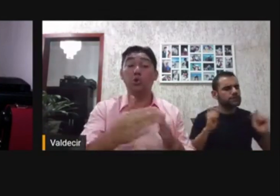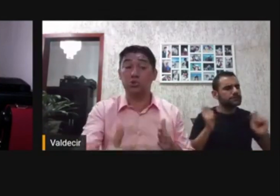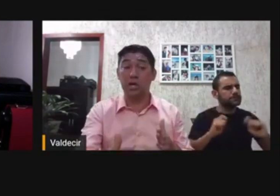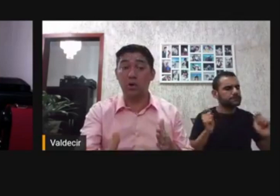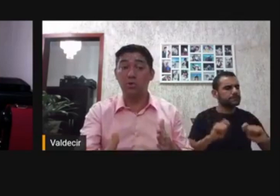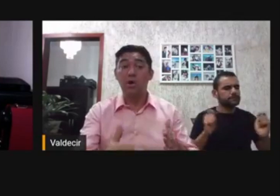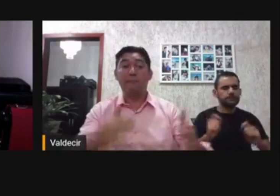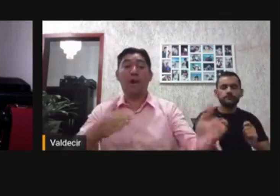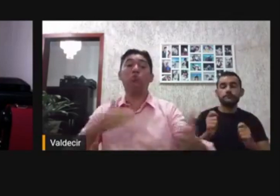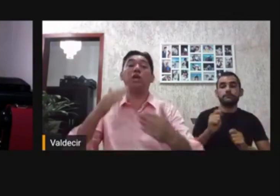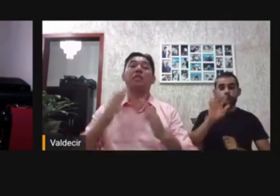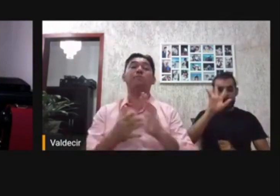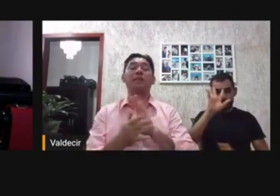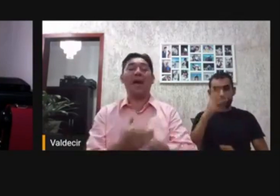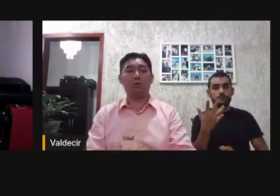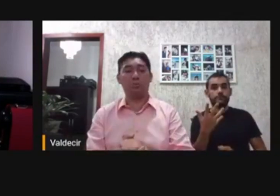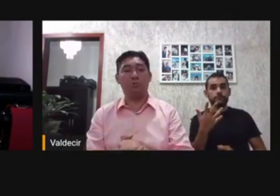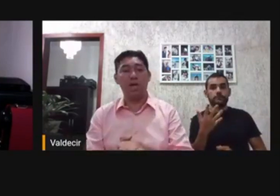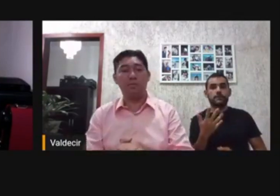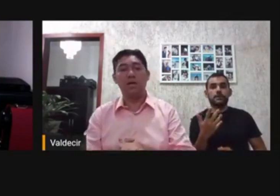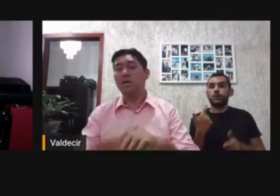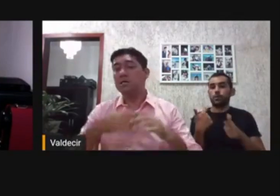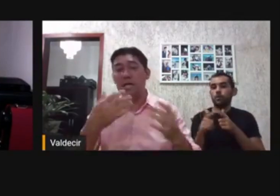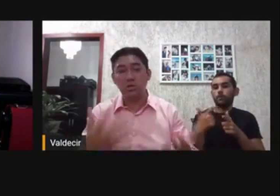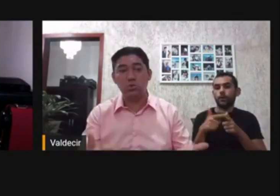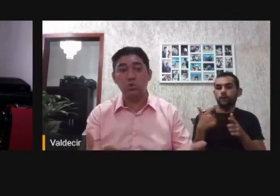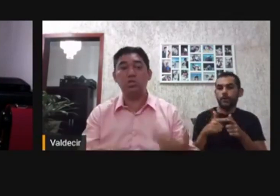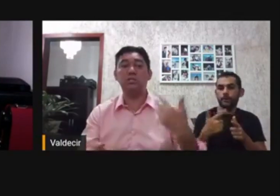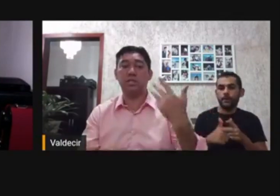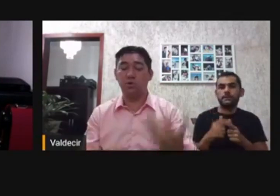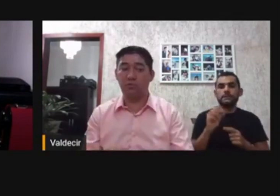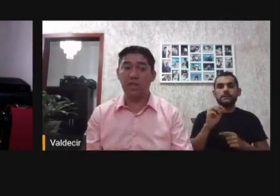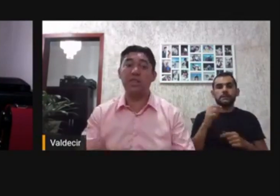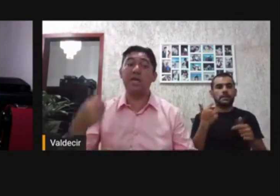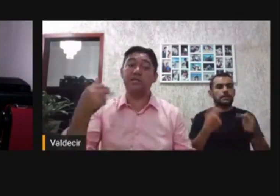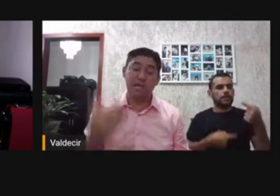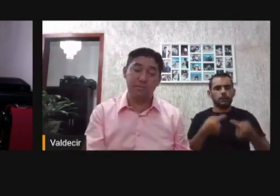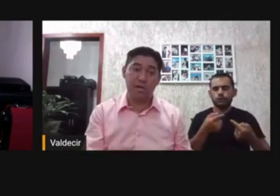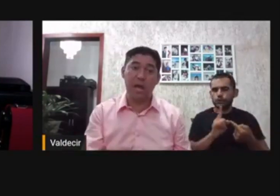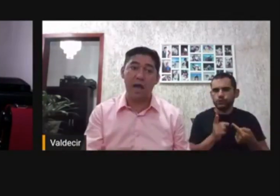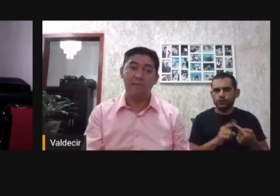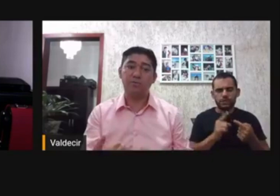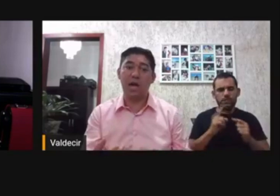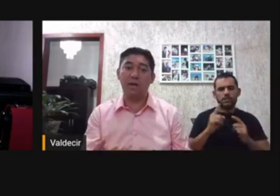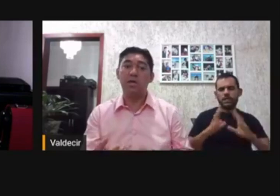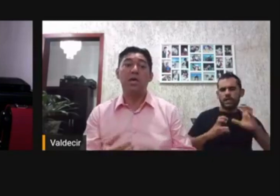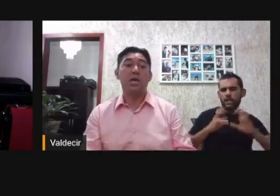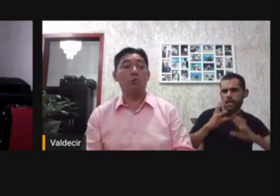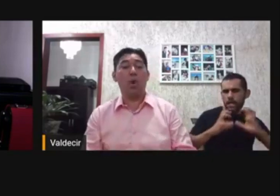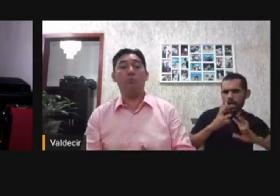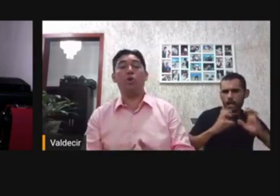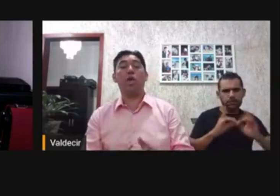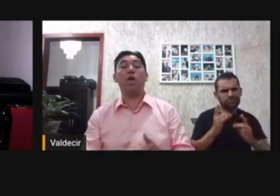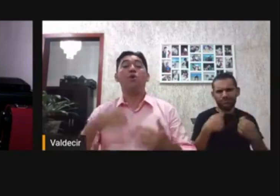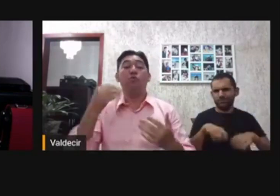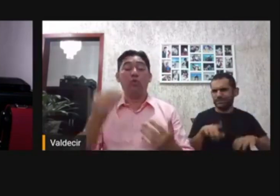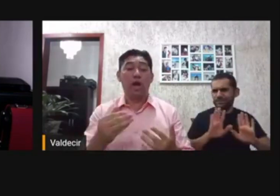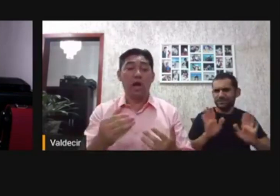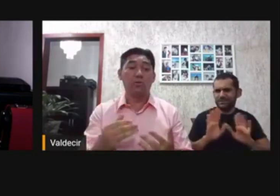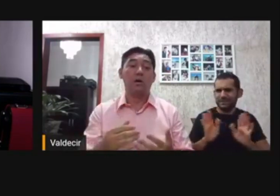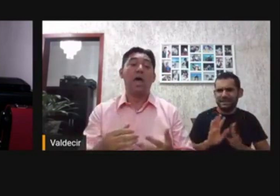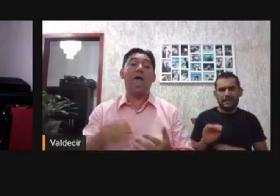uma solução para um determinado problema, sem discutir, sem ofender, sem brigar, sabe? E não é